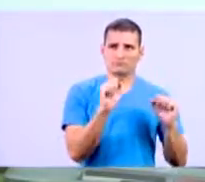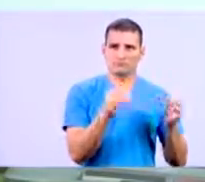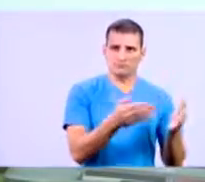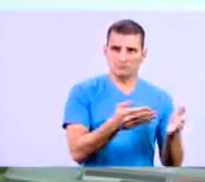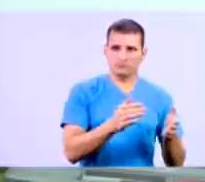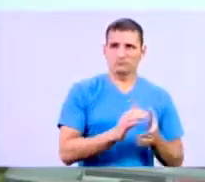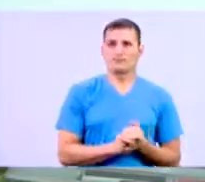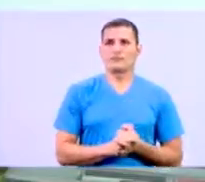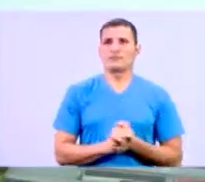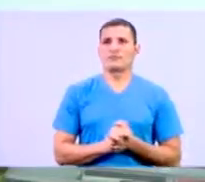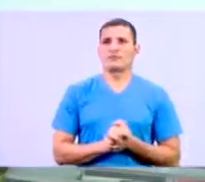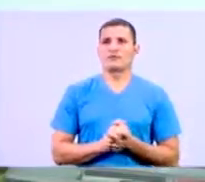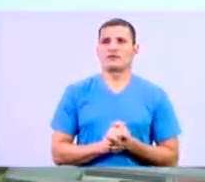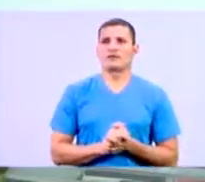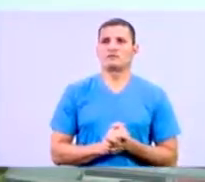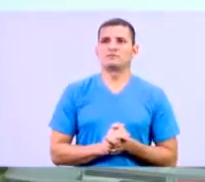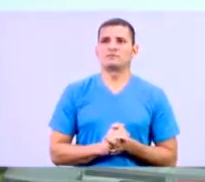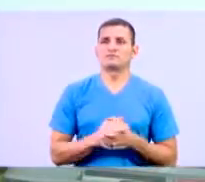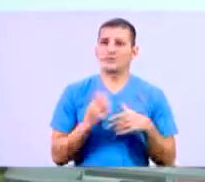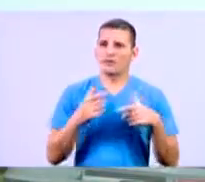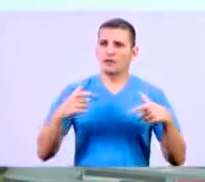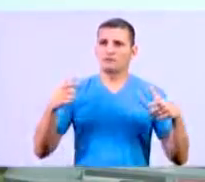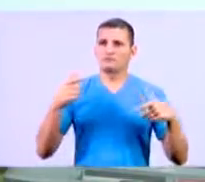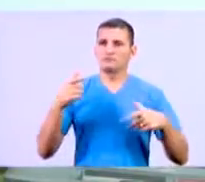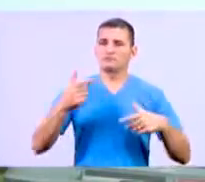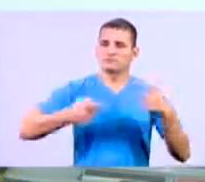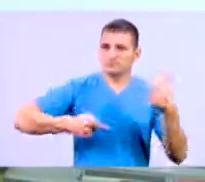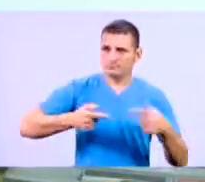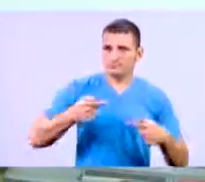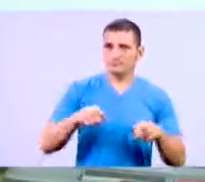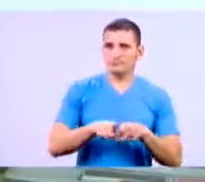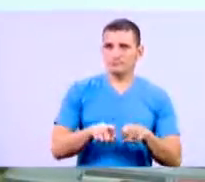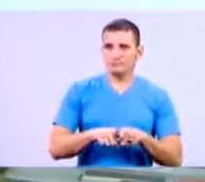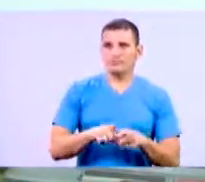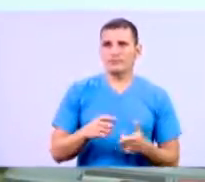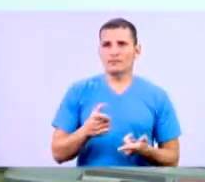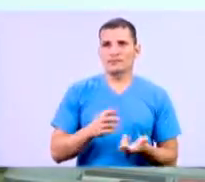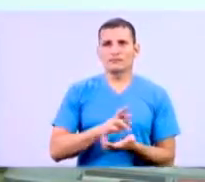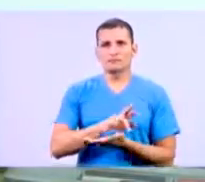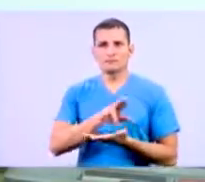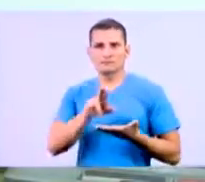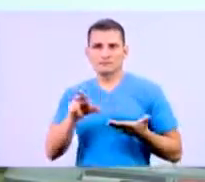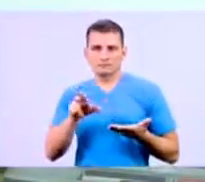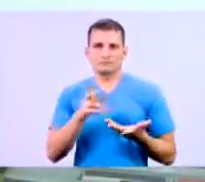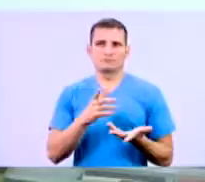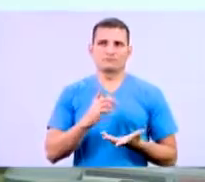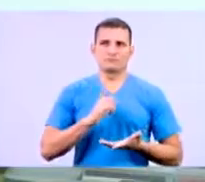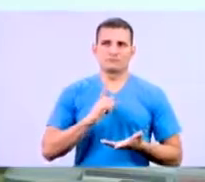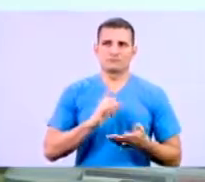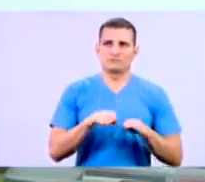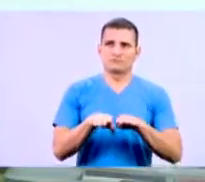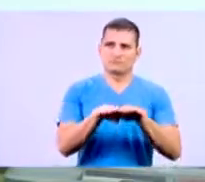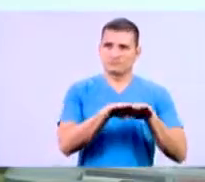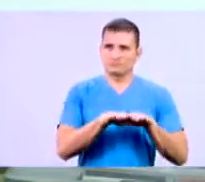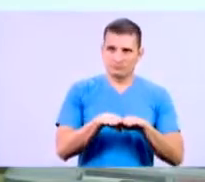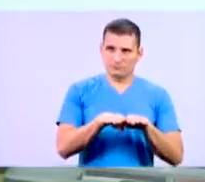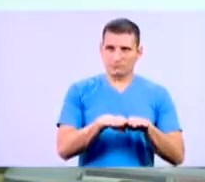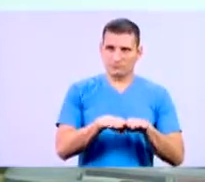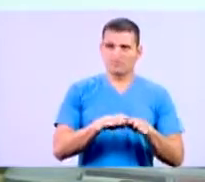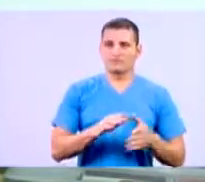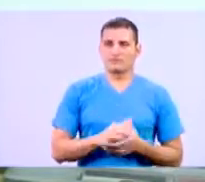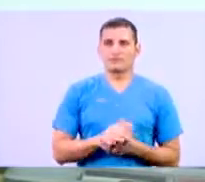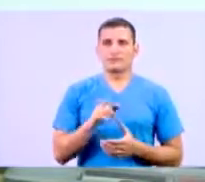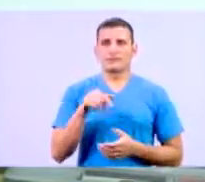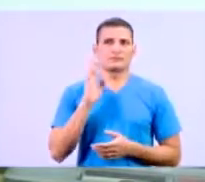aumenta a competitividade e por aí vai. São N fatores, N benefícios que as padronizações trazem para nós. Então isso é